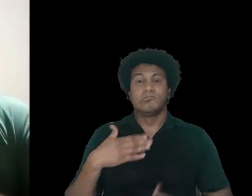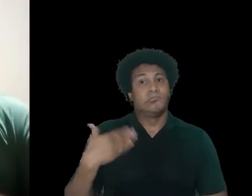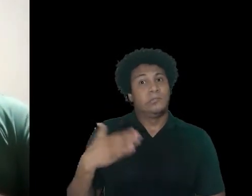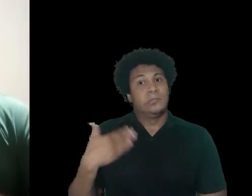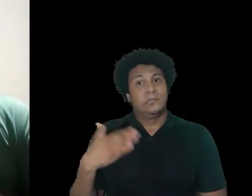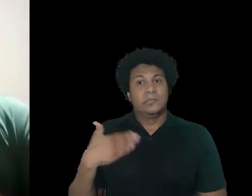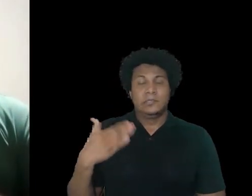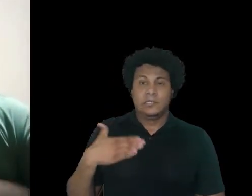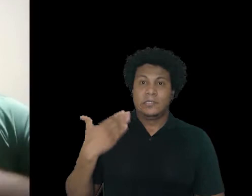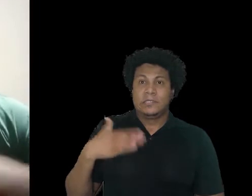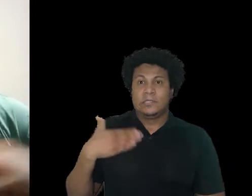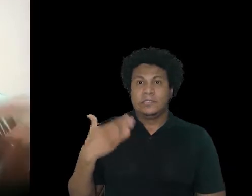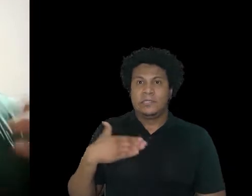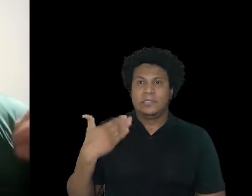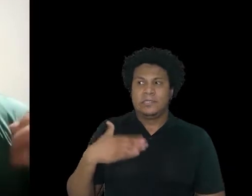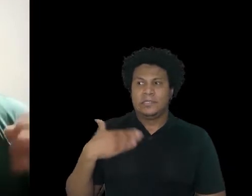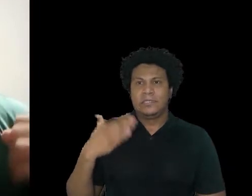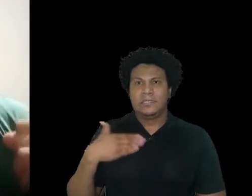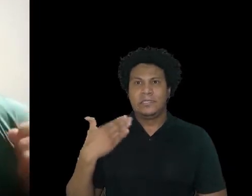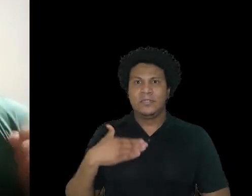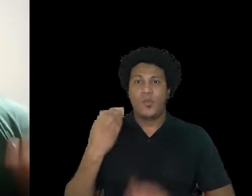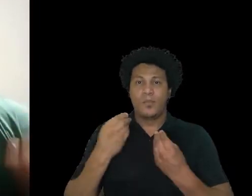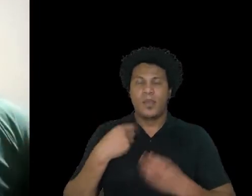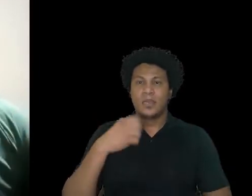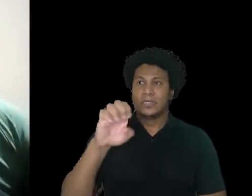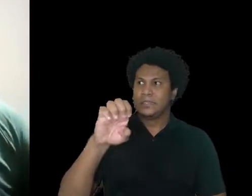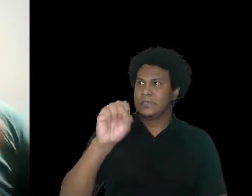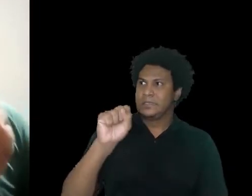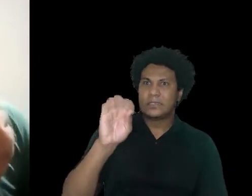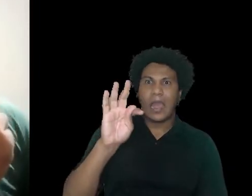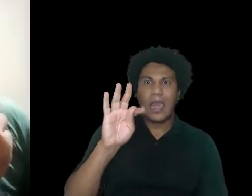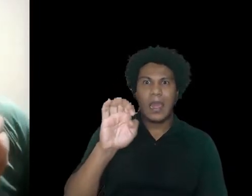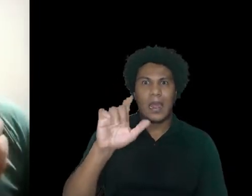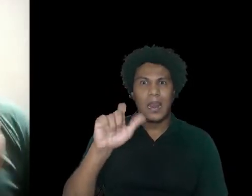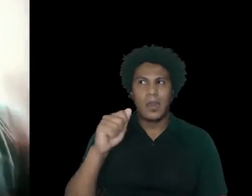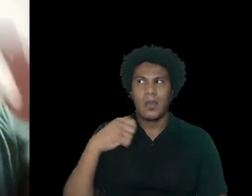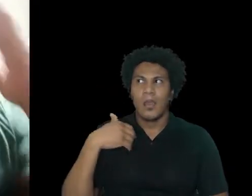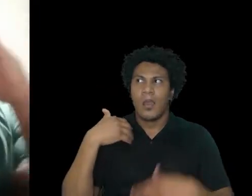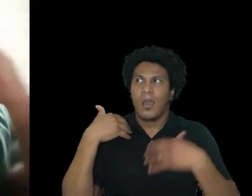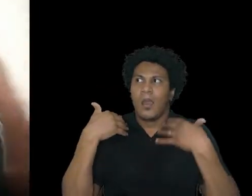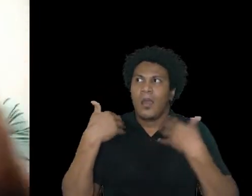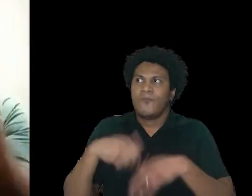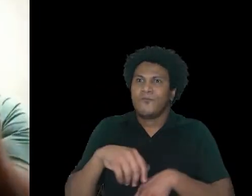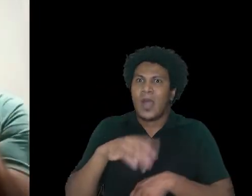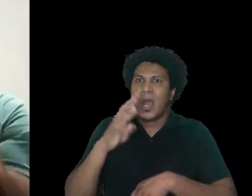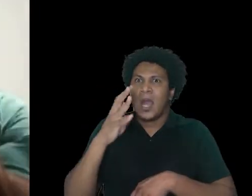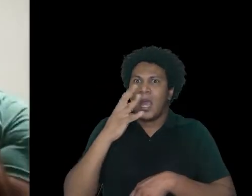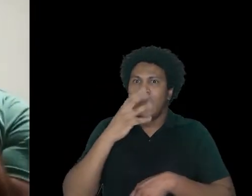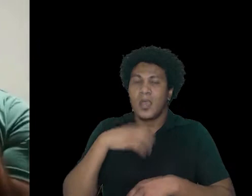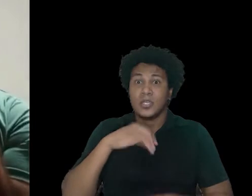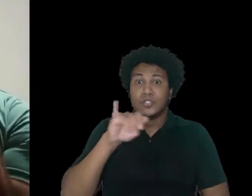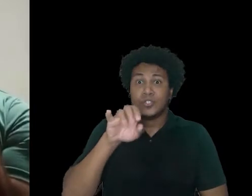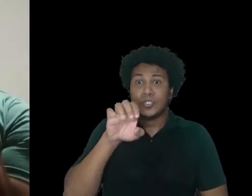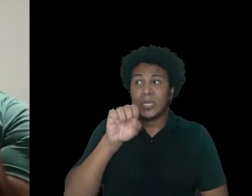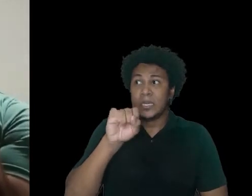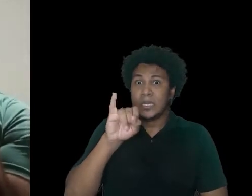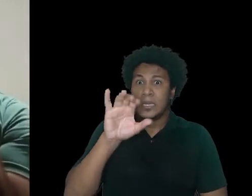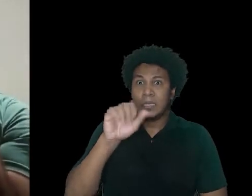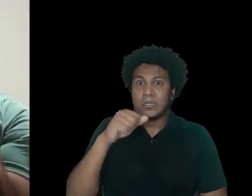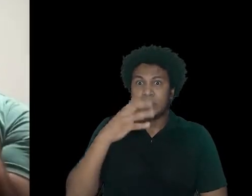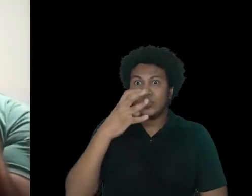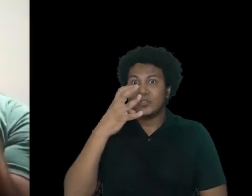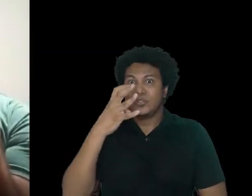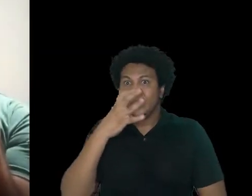muito, temi muito, né? Porque, tipo, quando eu temi até, ai meu Deus, a Estela vai assistir,